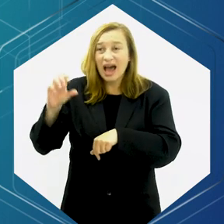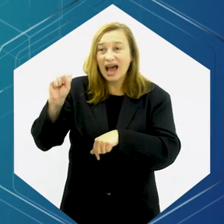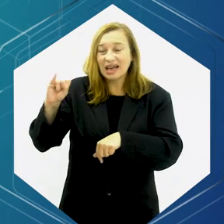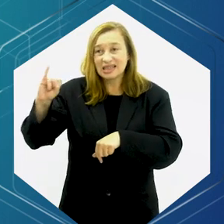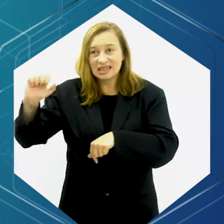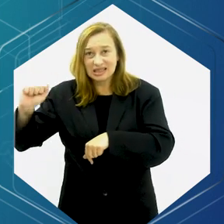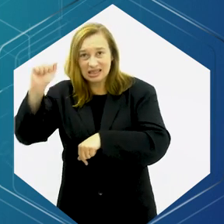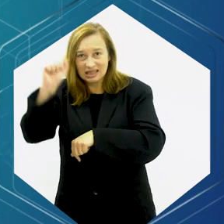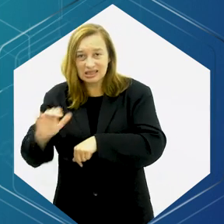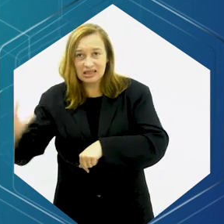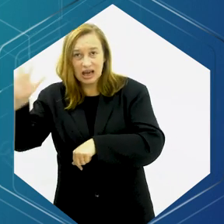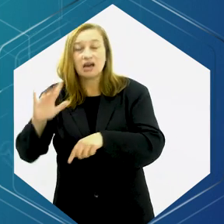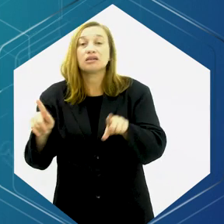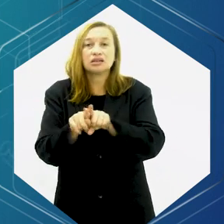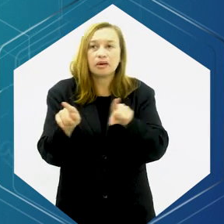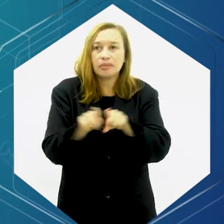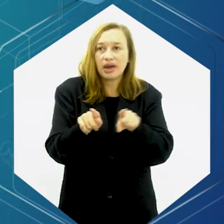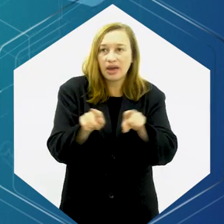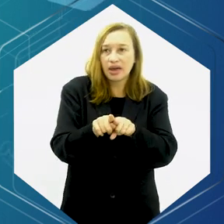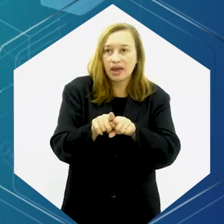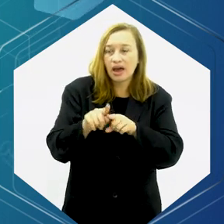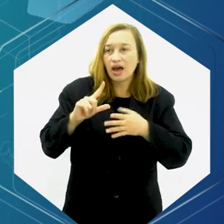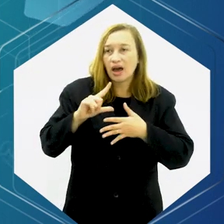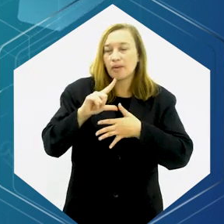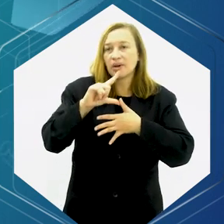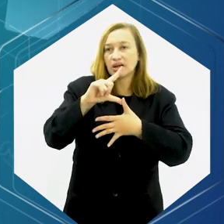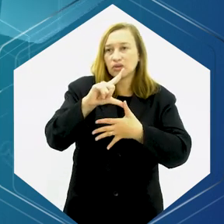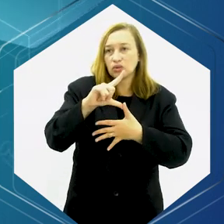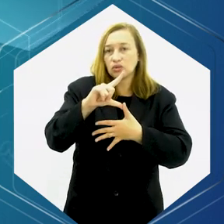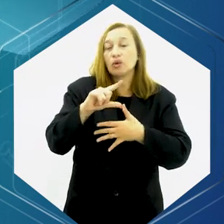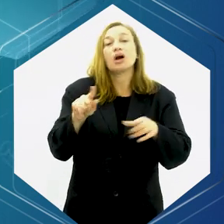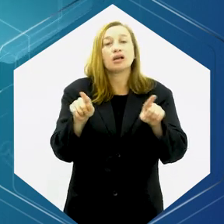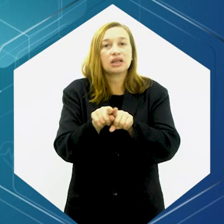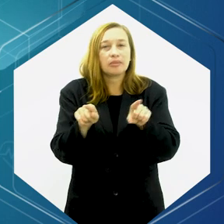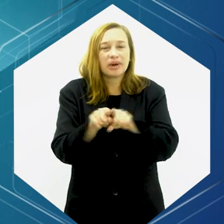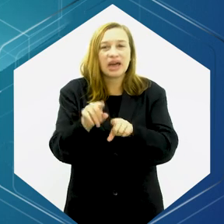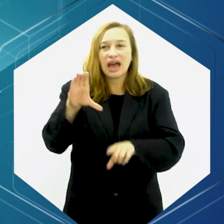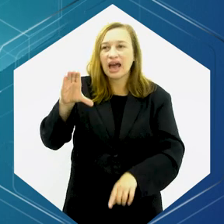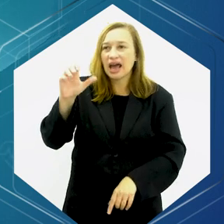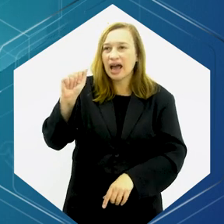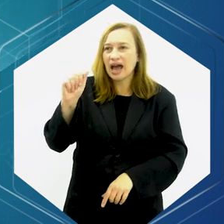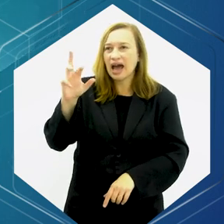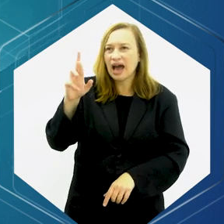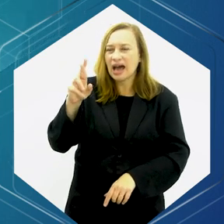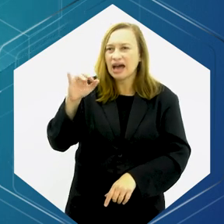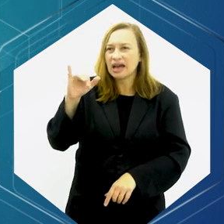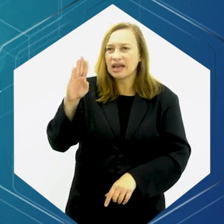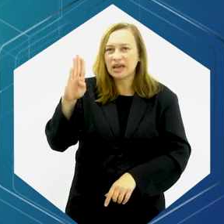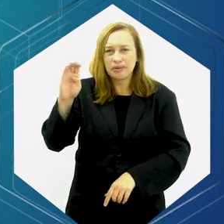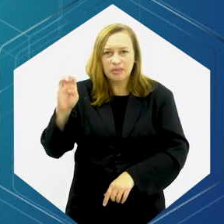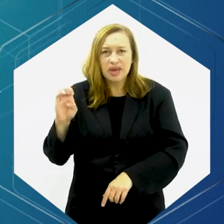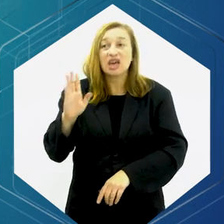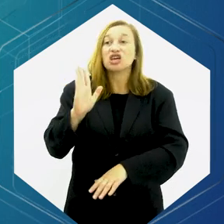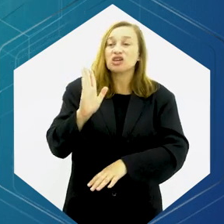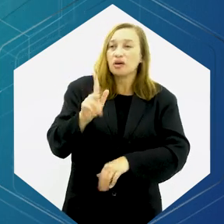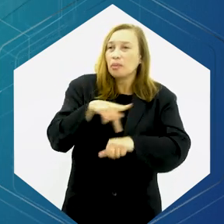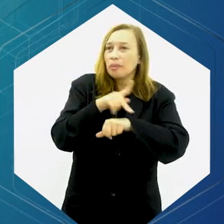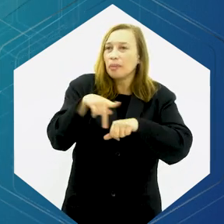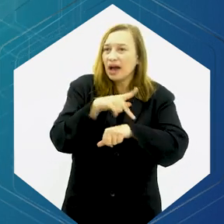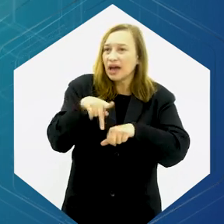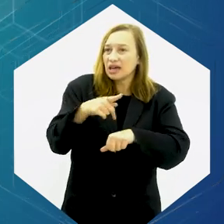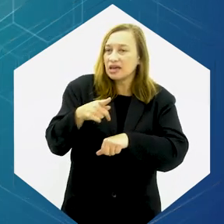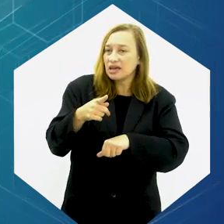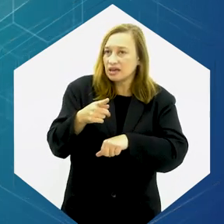América Latina principalmente no Caribe nos países do Caribe somos eh são países que já